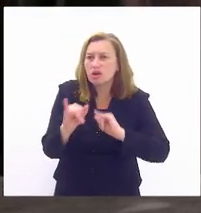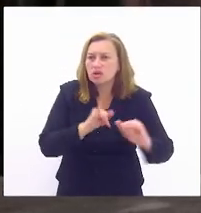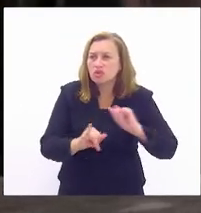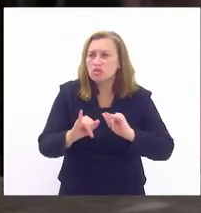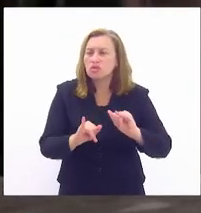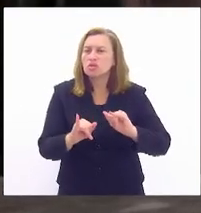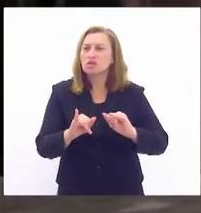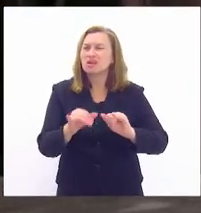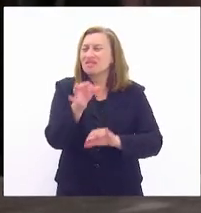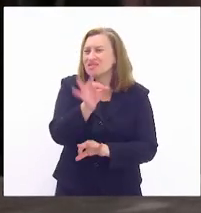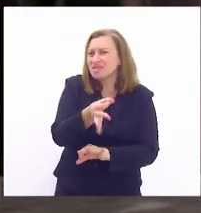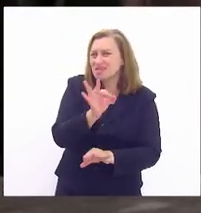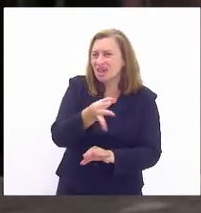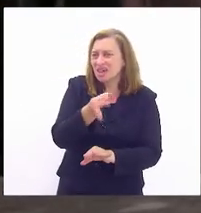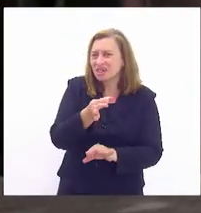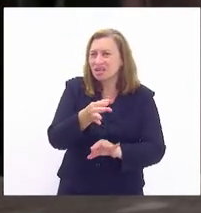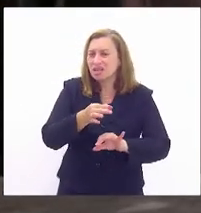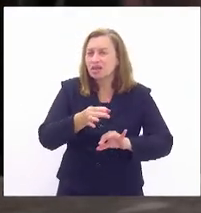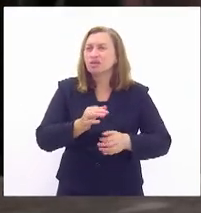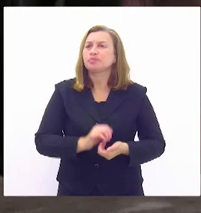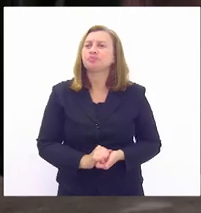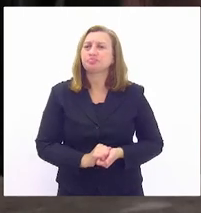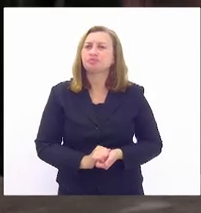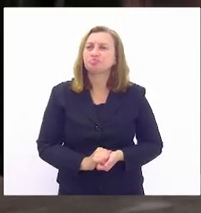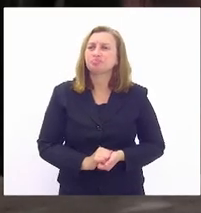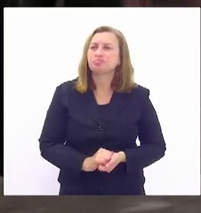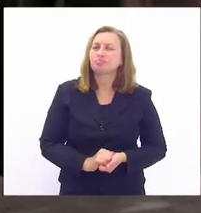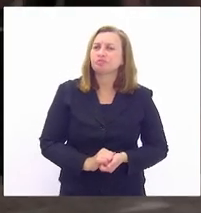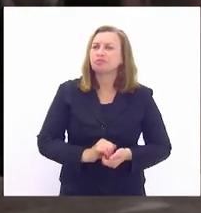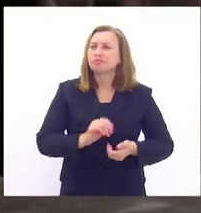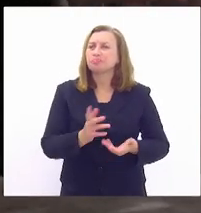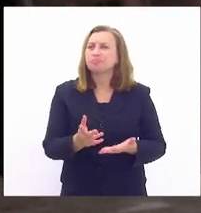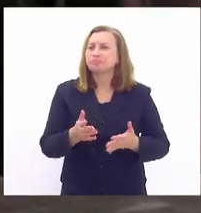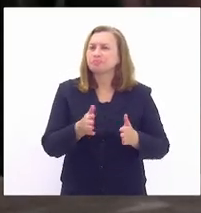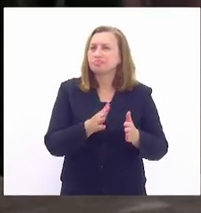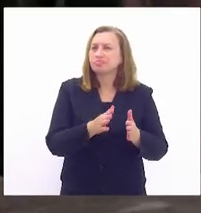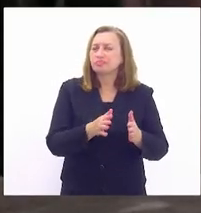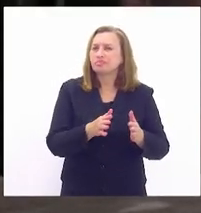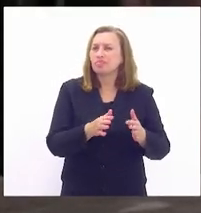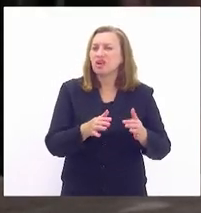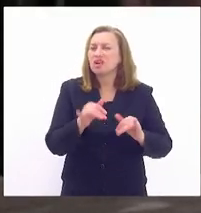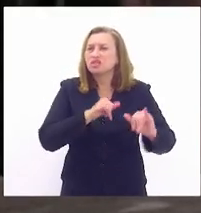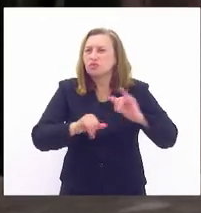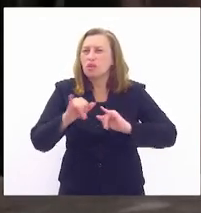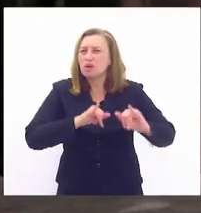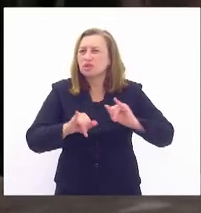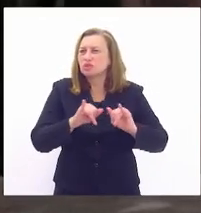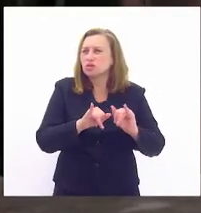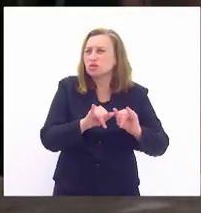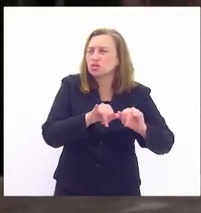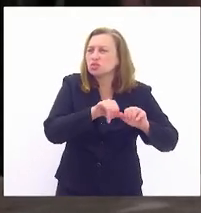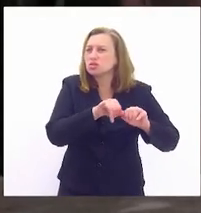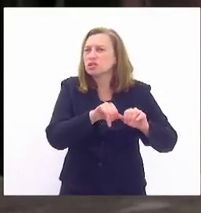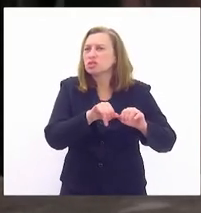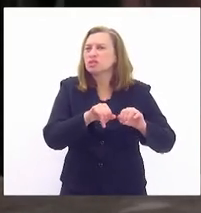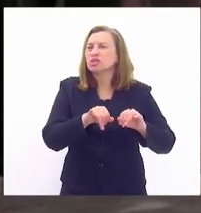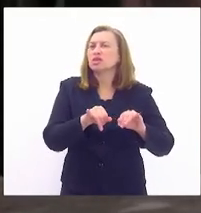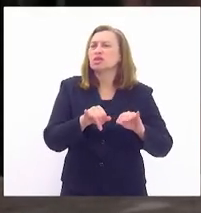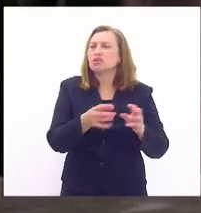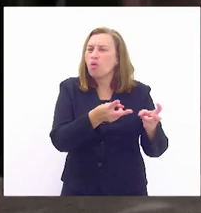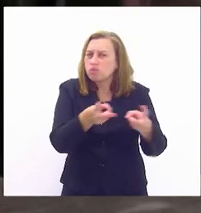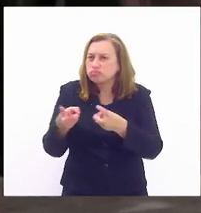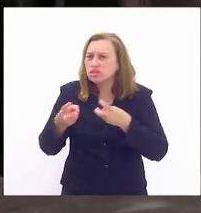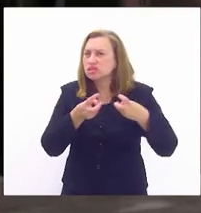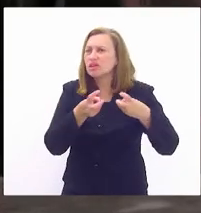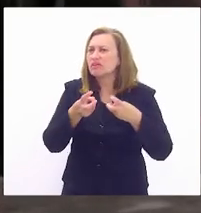dados para frente, isso é uma cadeia produtiva do dado que vai efetivamente aferir se